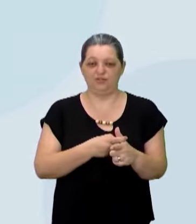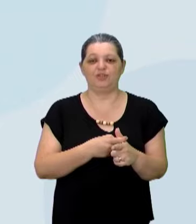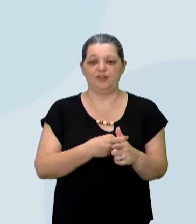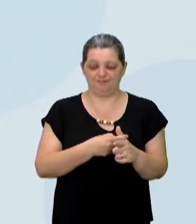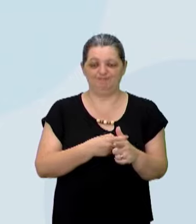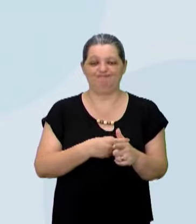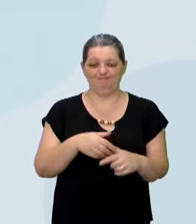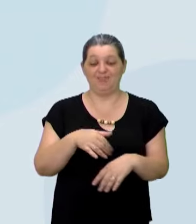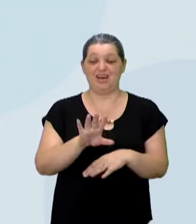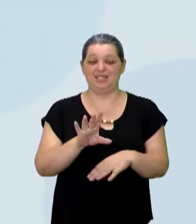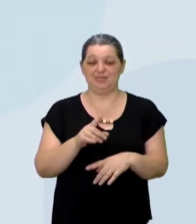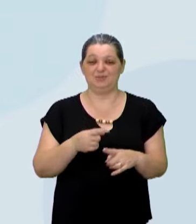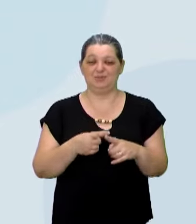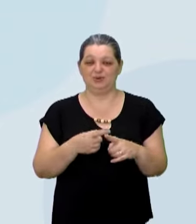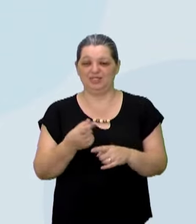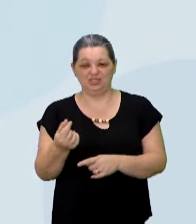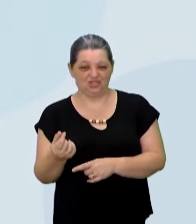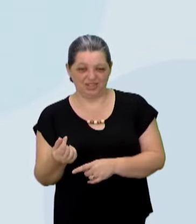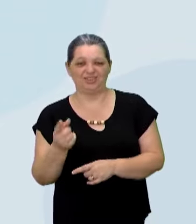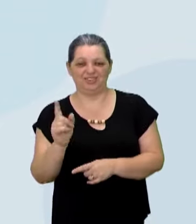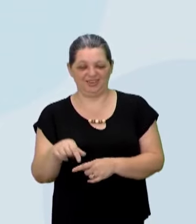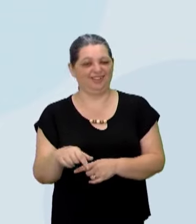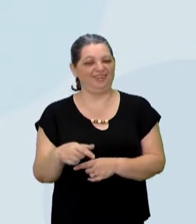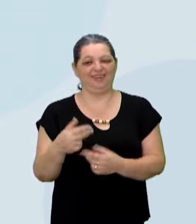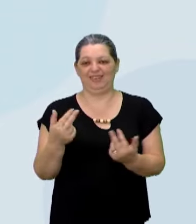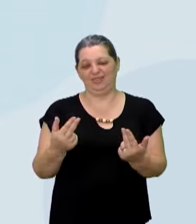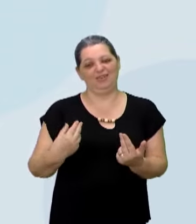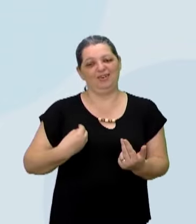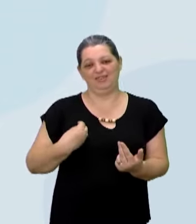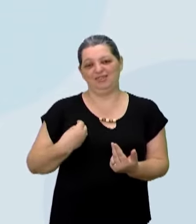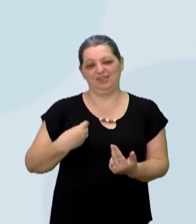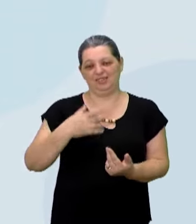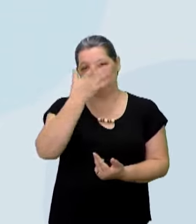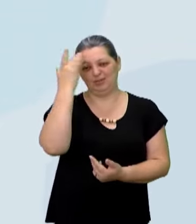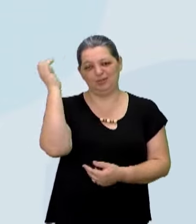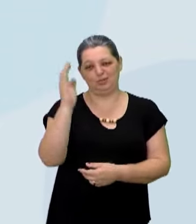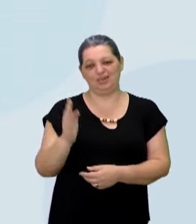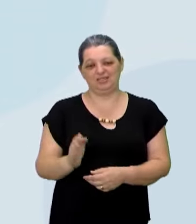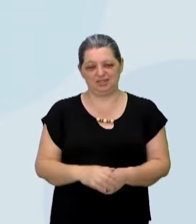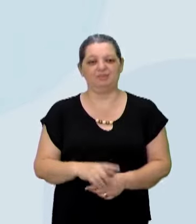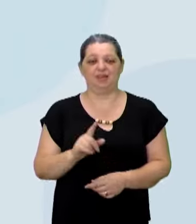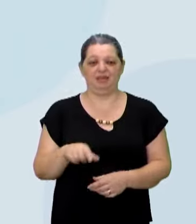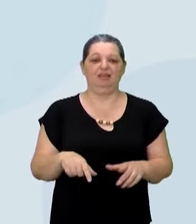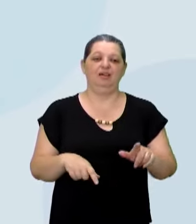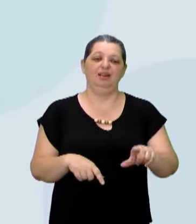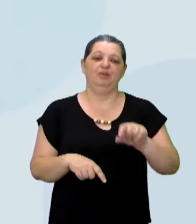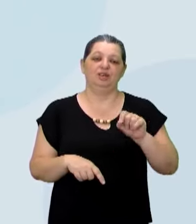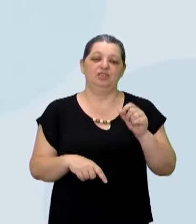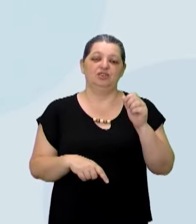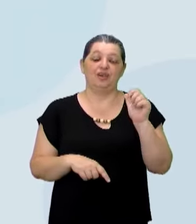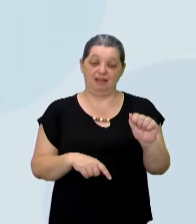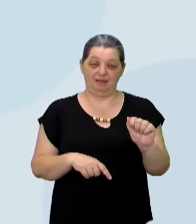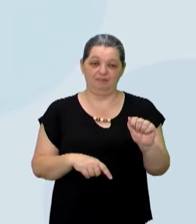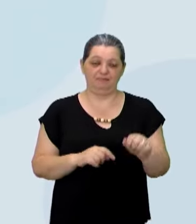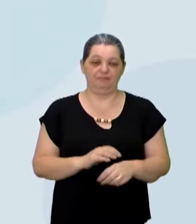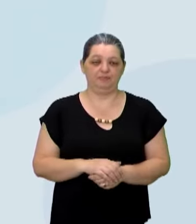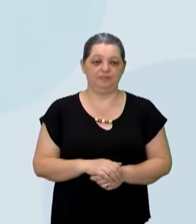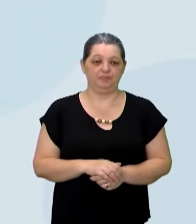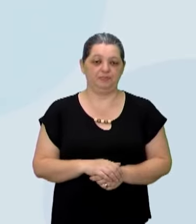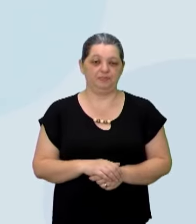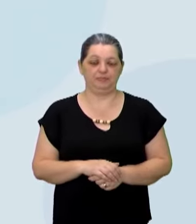Sim. É isso aí. Ó. É Então a vida do brasileiro, né? É isso aí. Então, a alternativa A. Vou apagar tudo de novo, vou subir